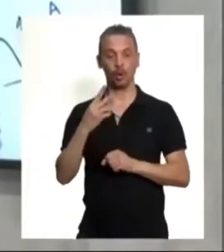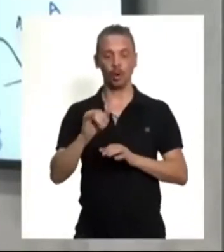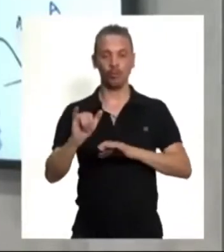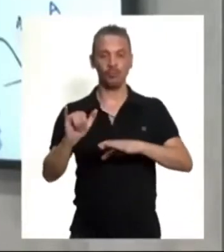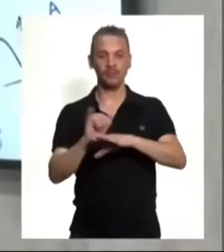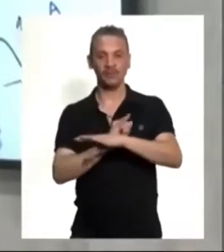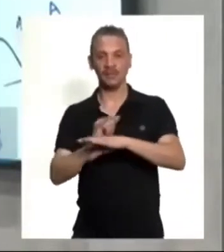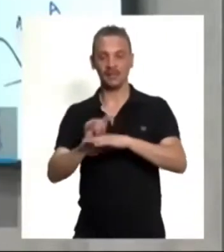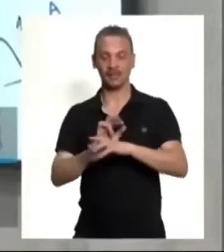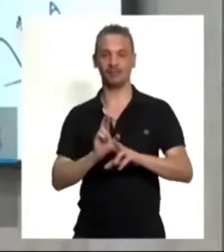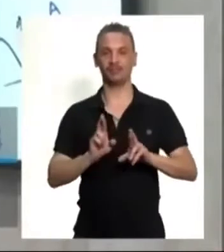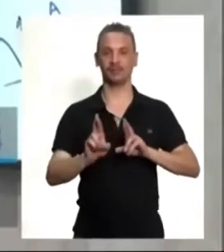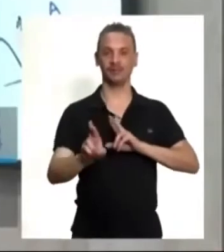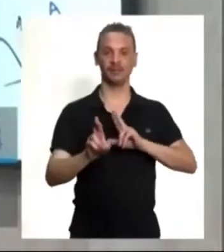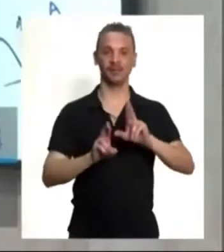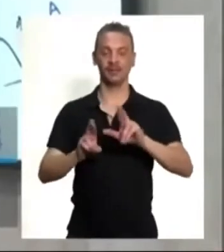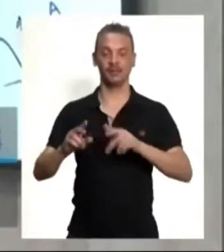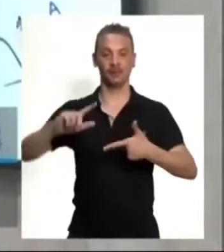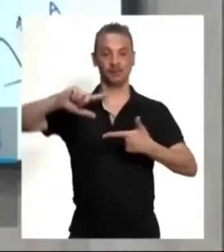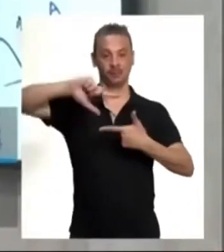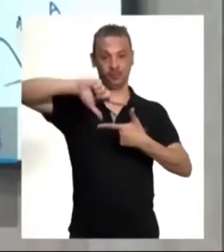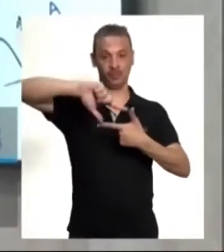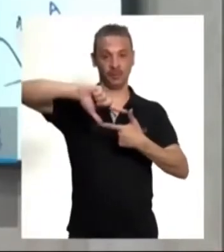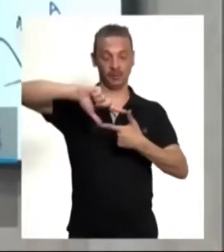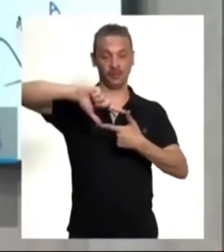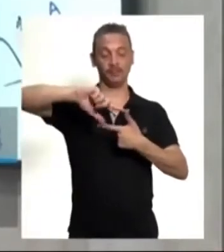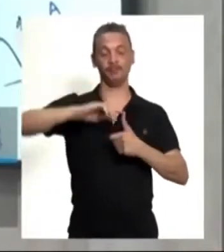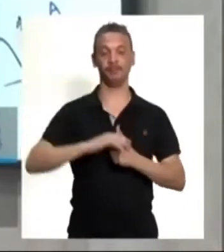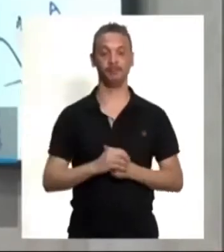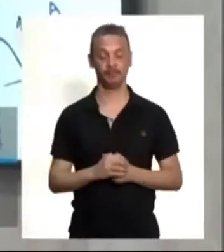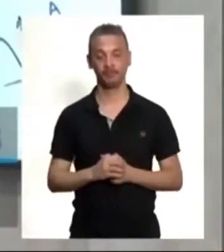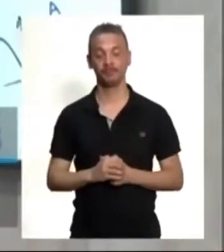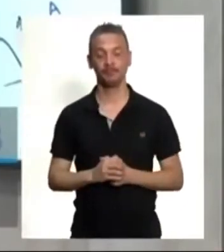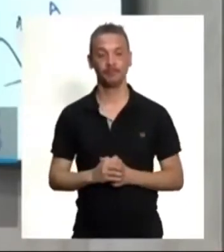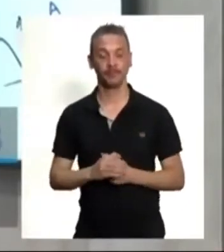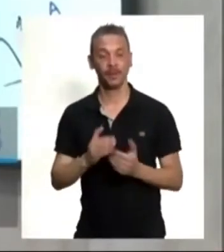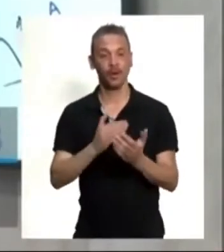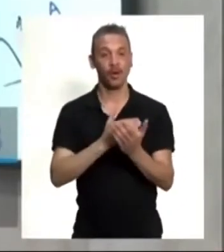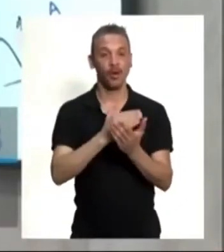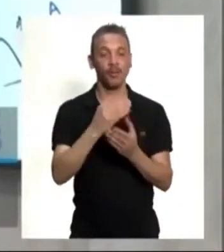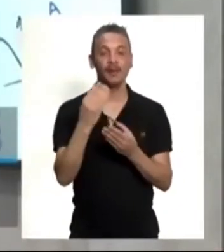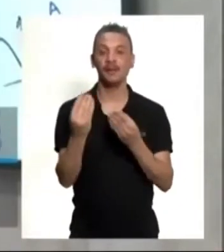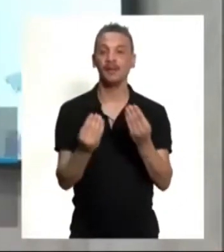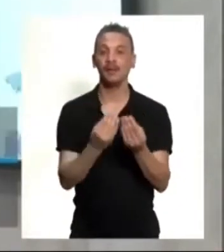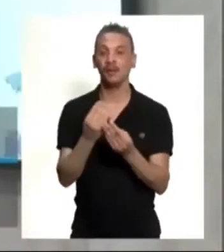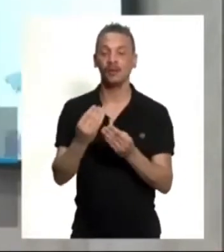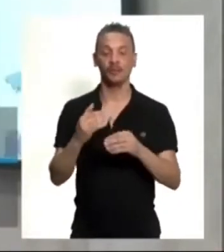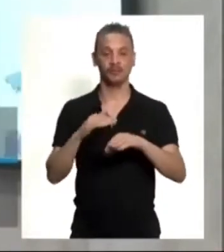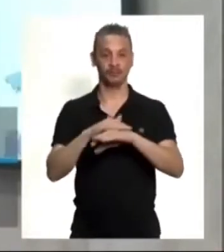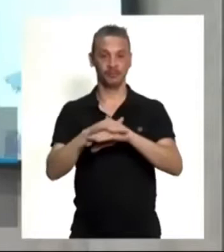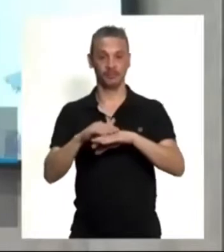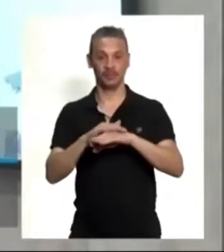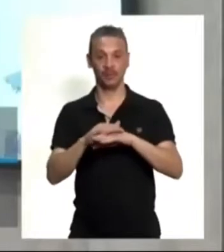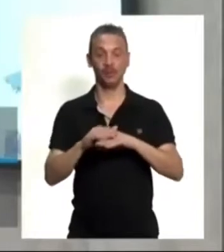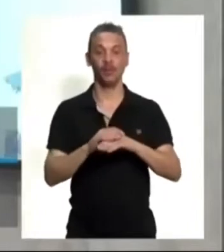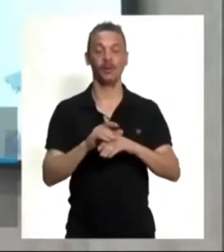estratégias de resolução de uma prova de geometria espacial, tá? A gente começa agora a discutir